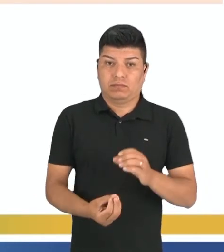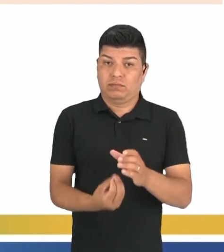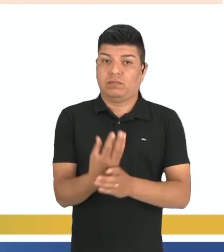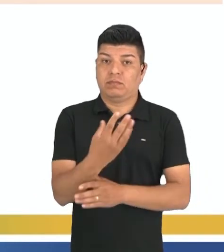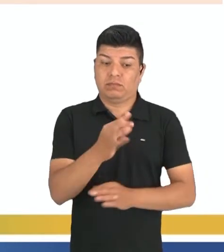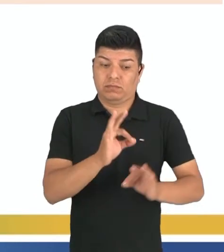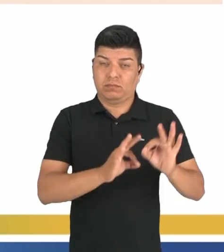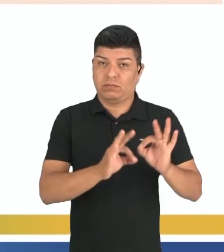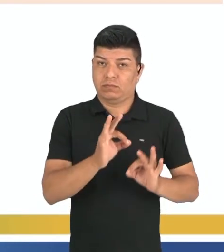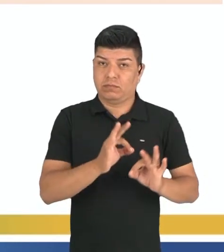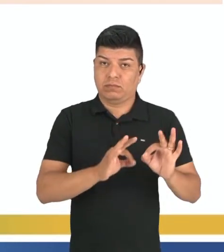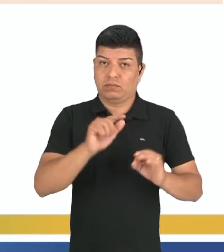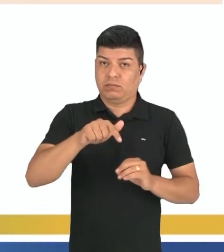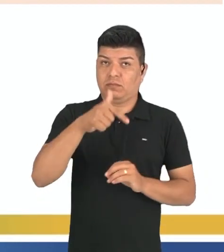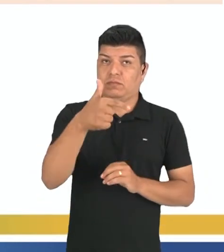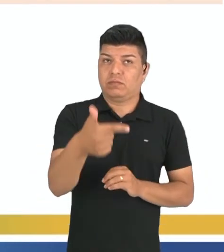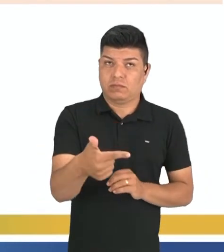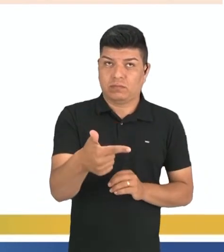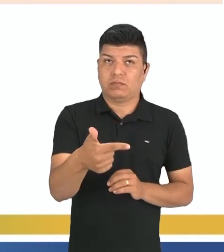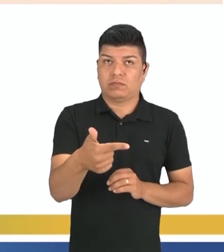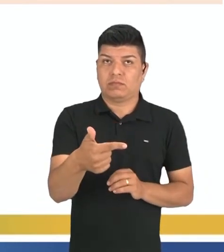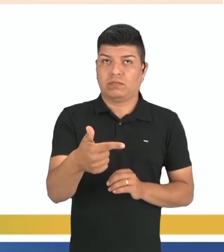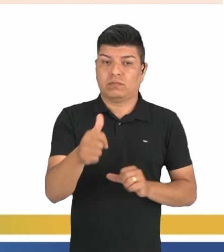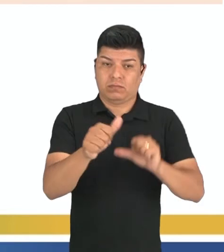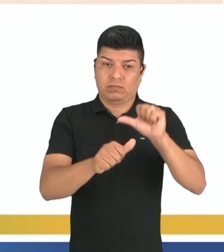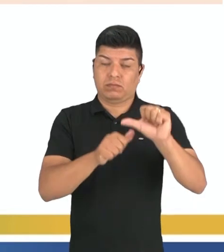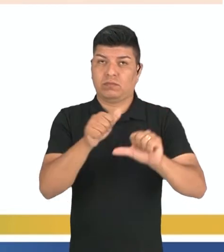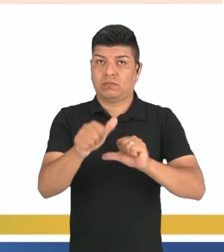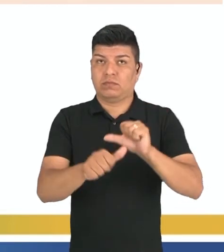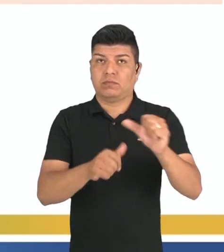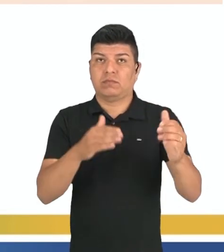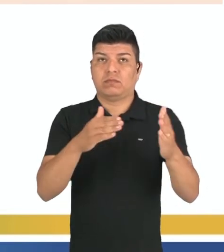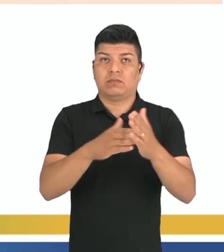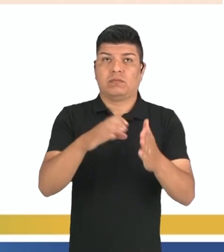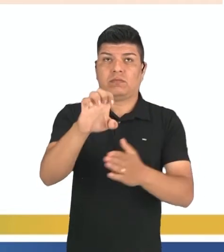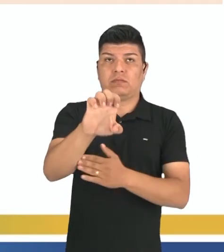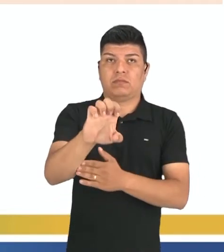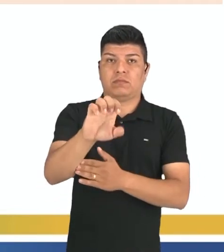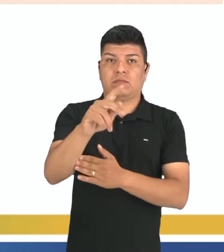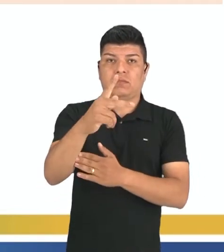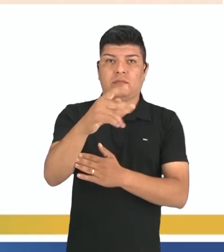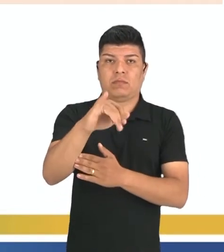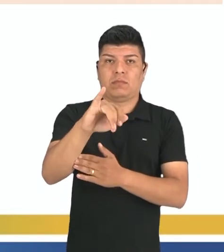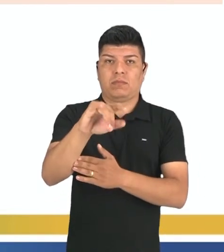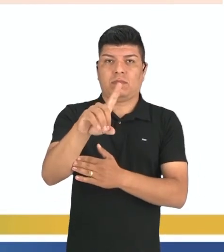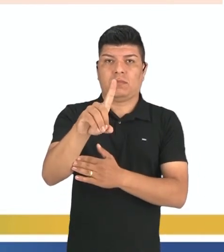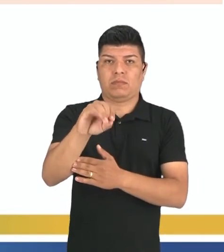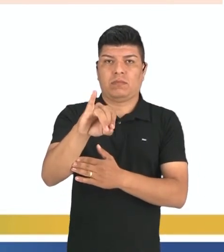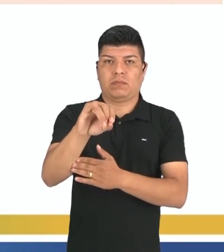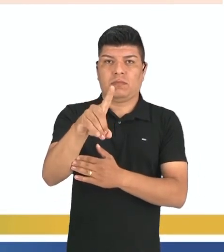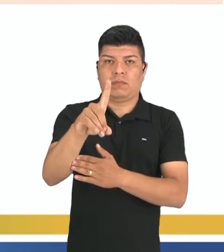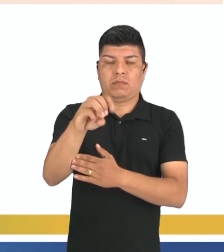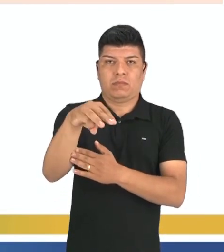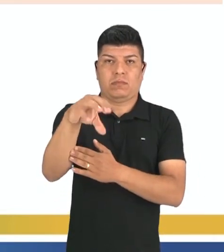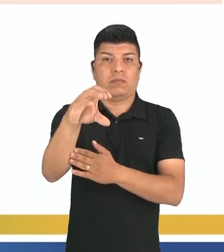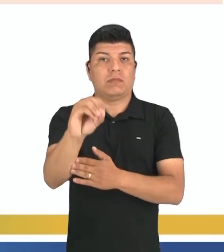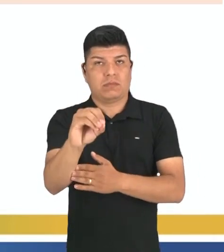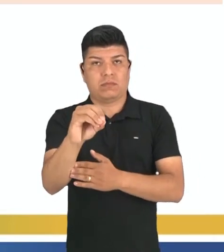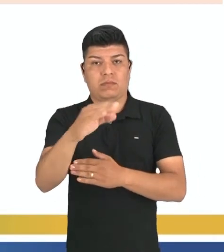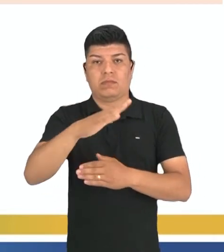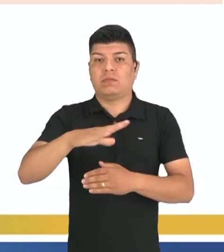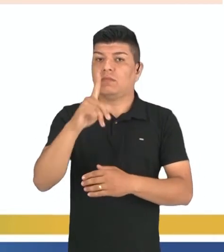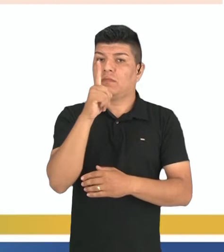produzidos ali. Depois, eles migram até o epidídimo, que é aquela porção que fica em cima do testículo, que